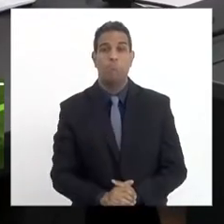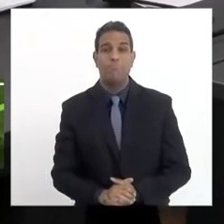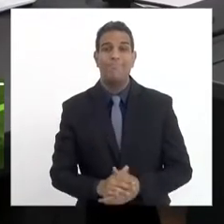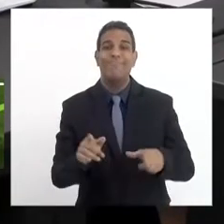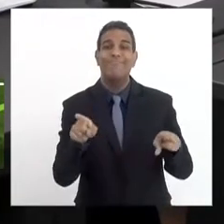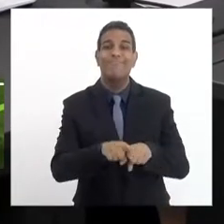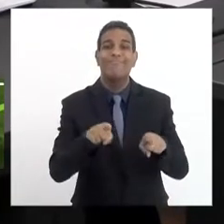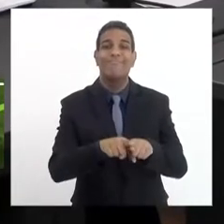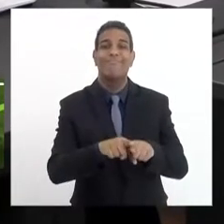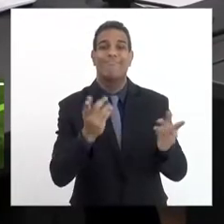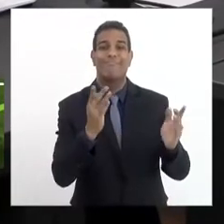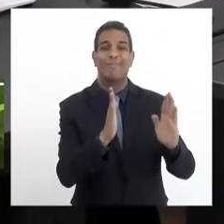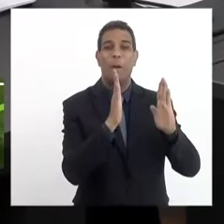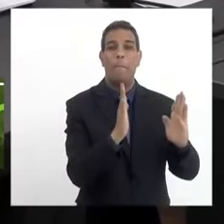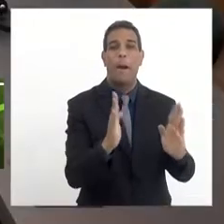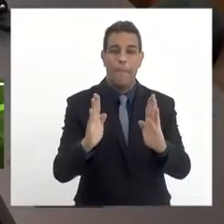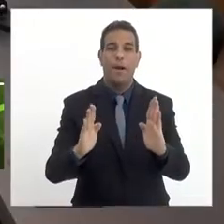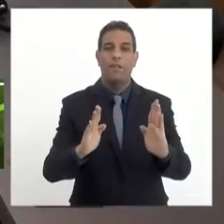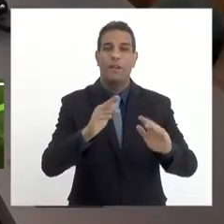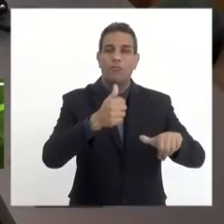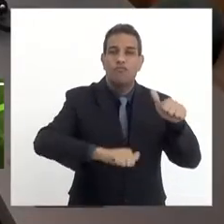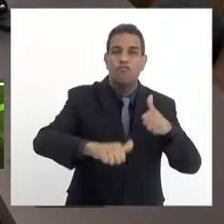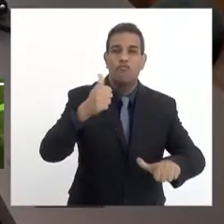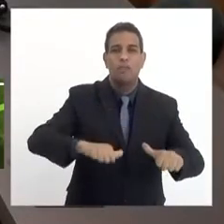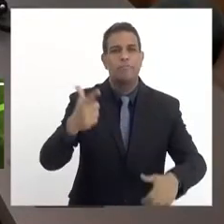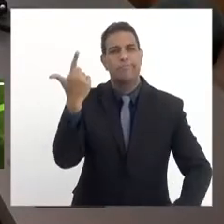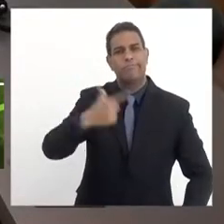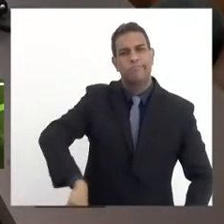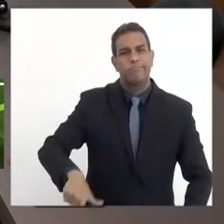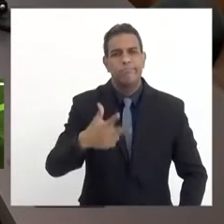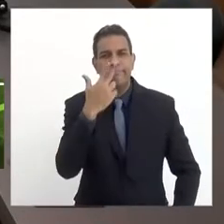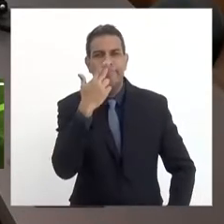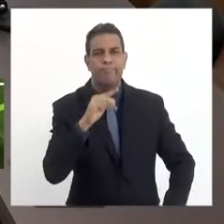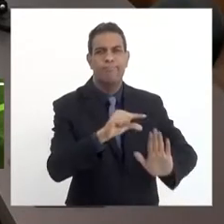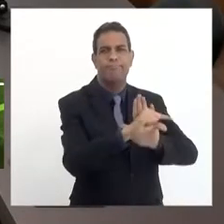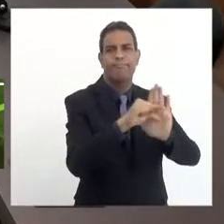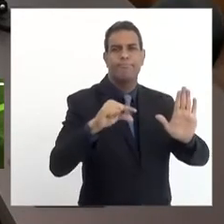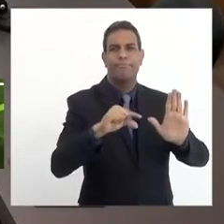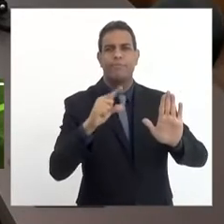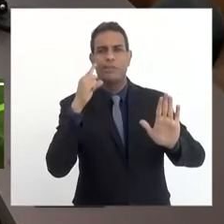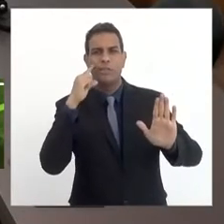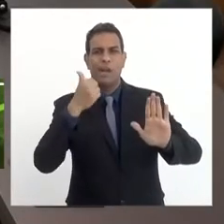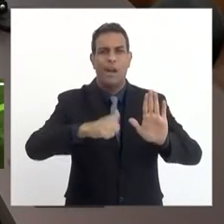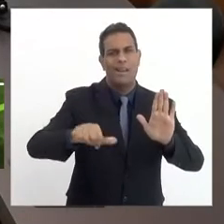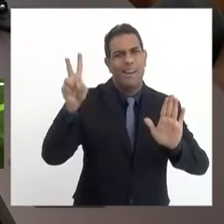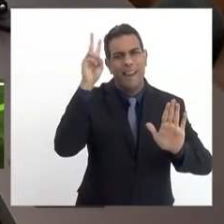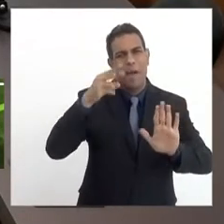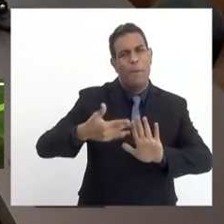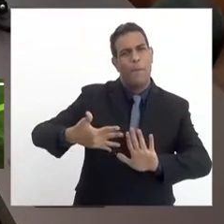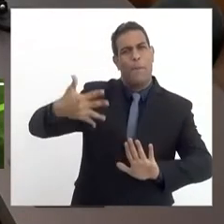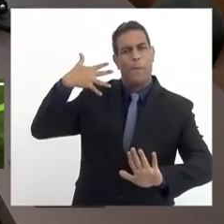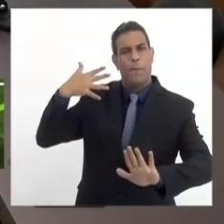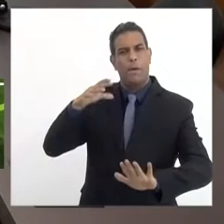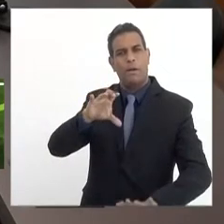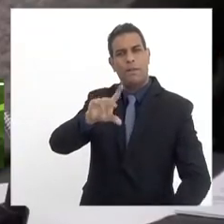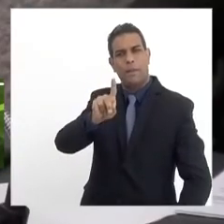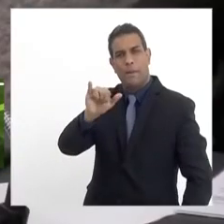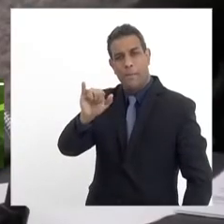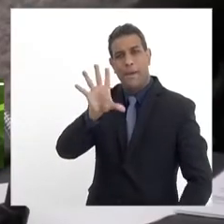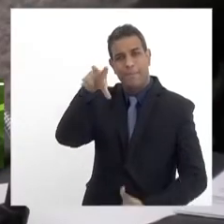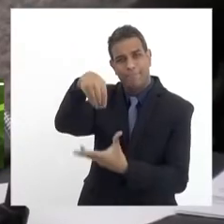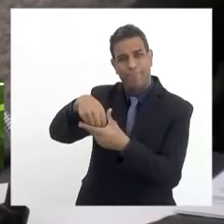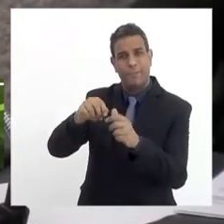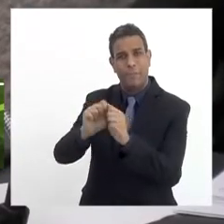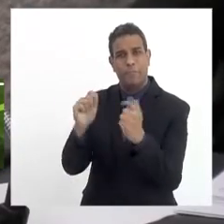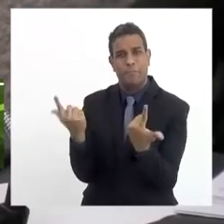vista desse processo, vista conjunta, porque de fato está uma excrescência, já foi objeto de uma CPI nessa casa, tem uma outra protocolada